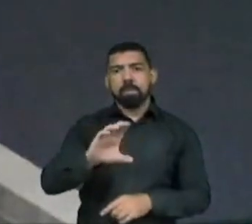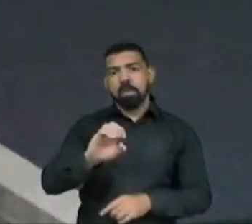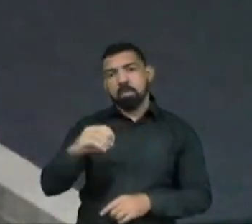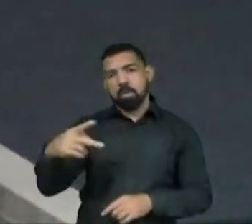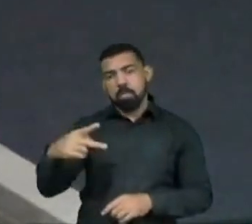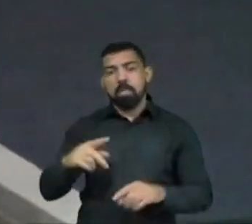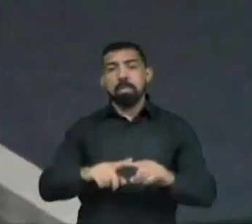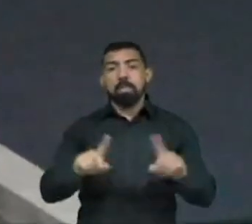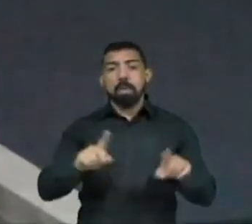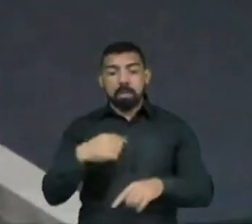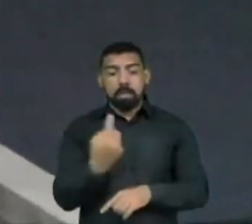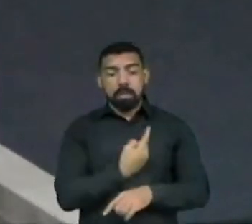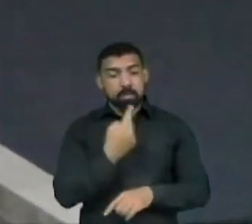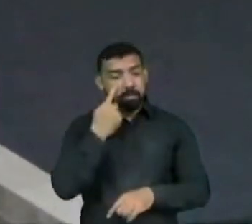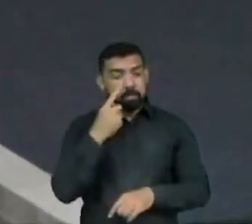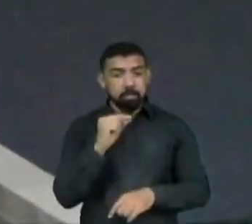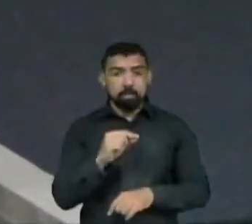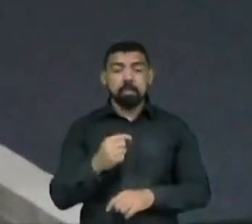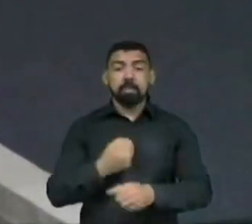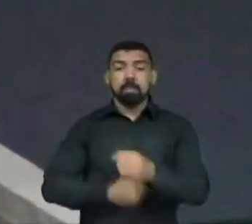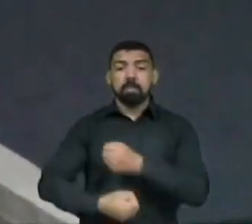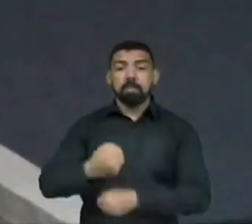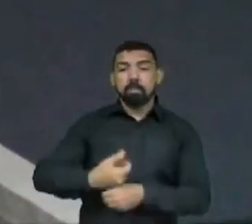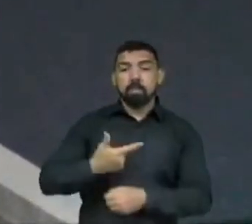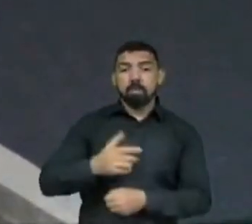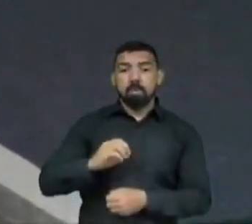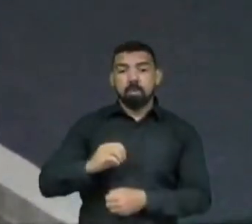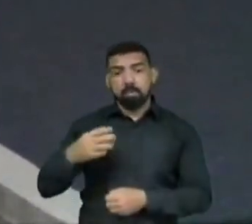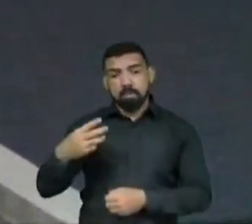o que a gente verifica é que desde 2003,